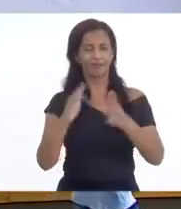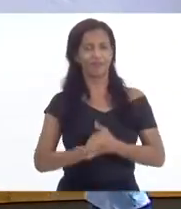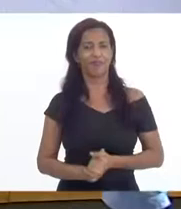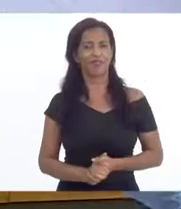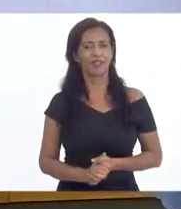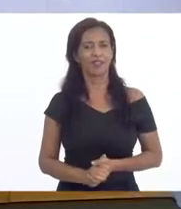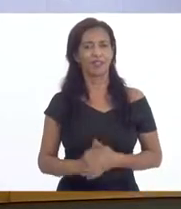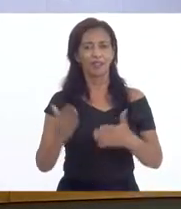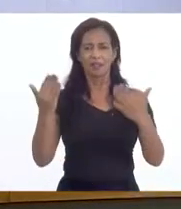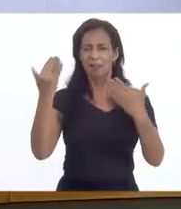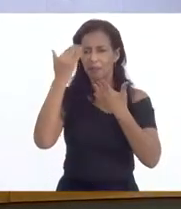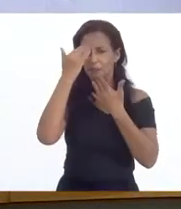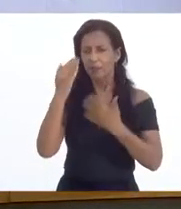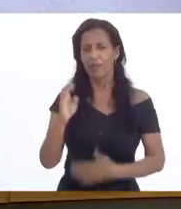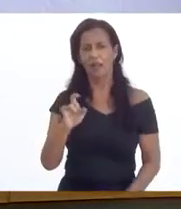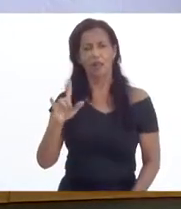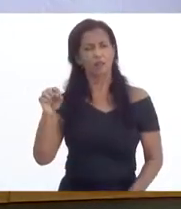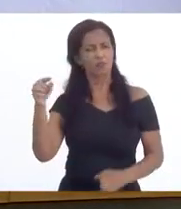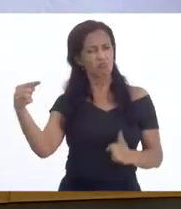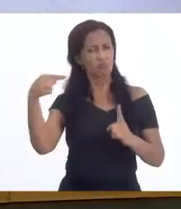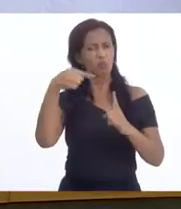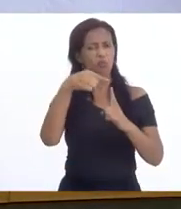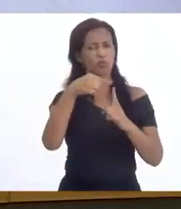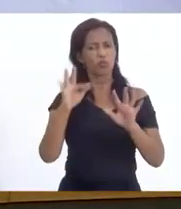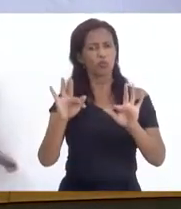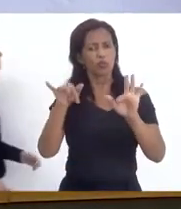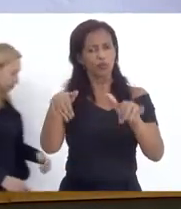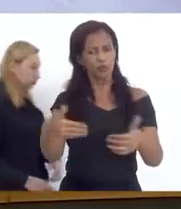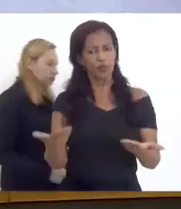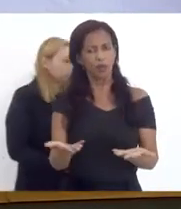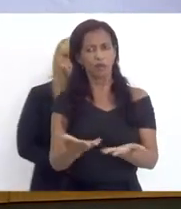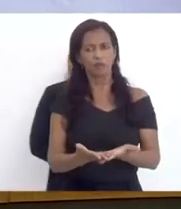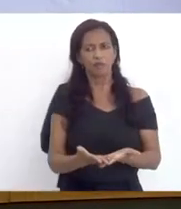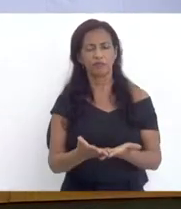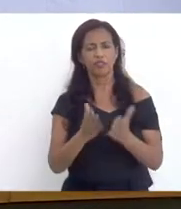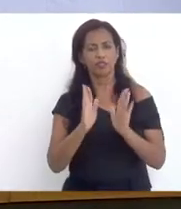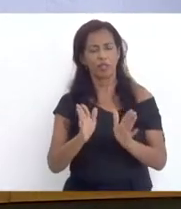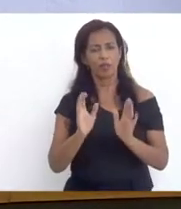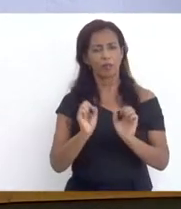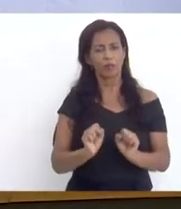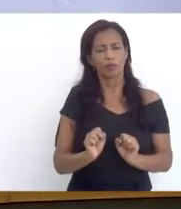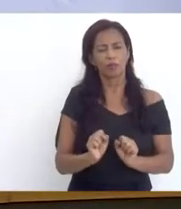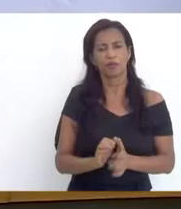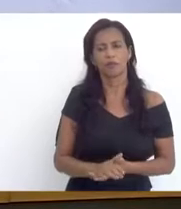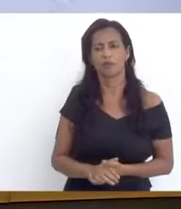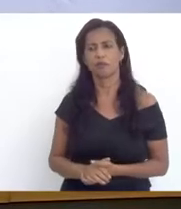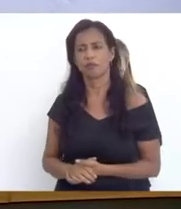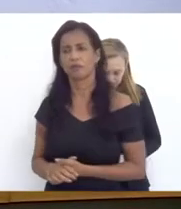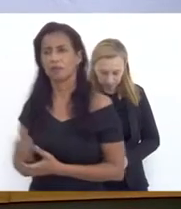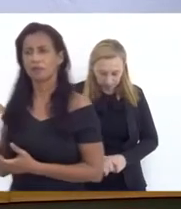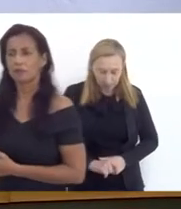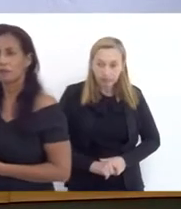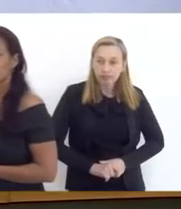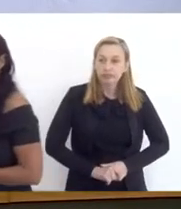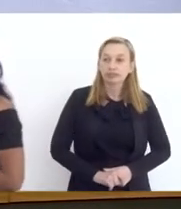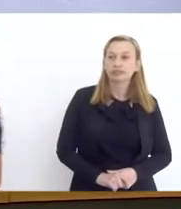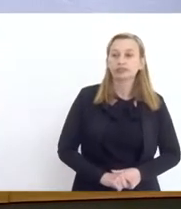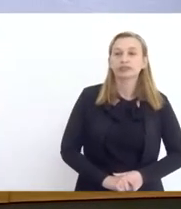Obrigado, Elísio. Muito objetivo. E, no final, nós vamos aqui, já podemos fazer um compromisso aqui, já desde